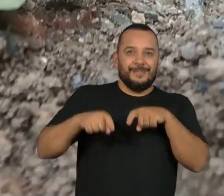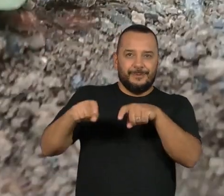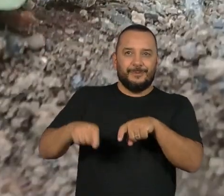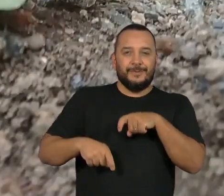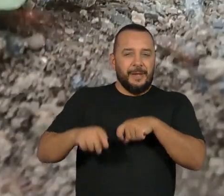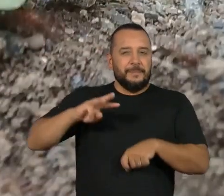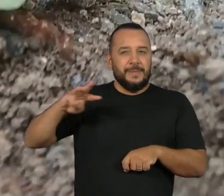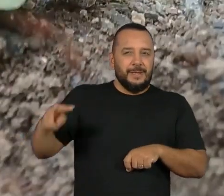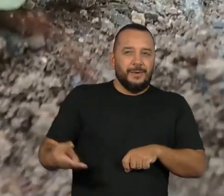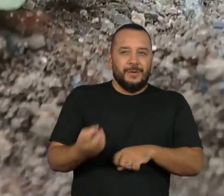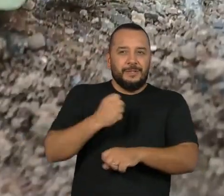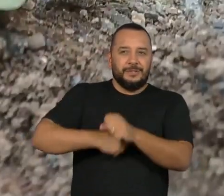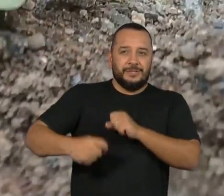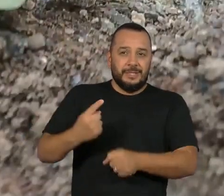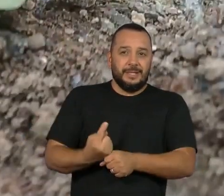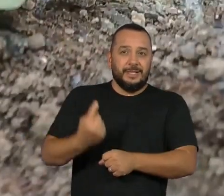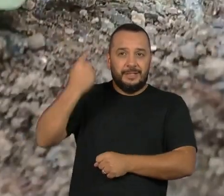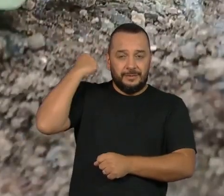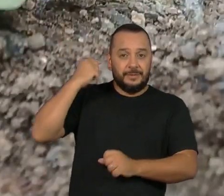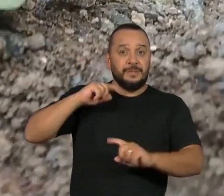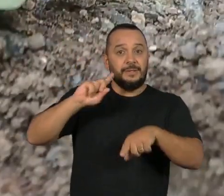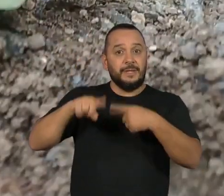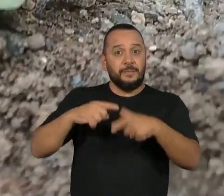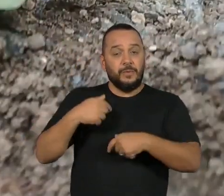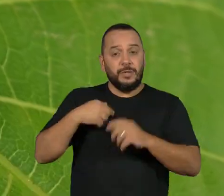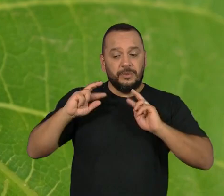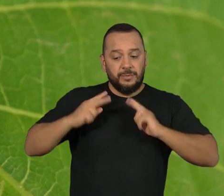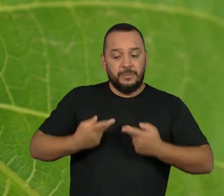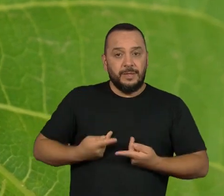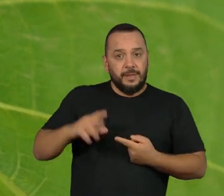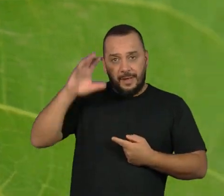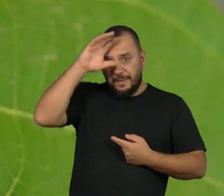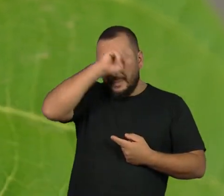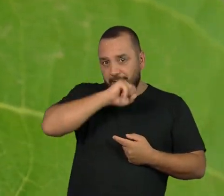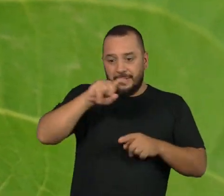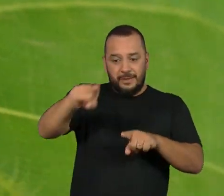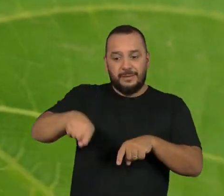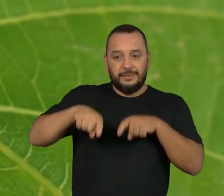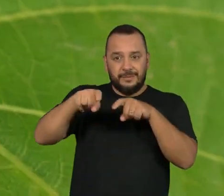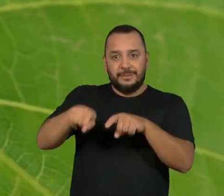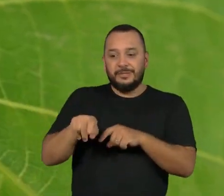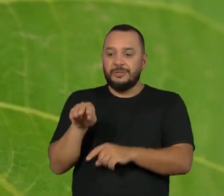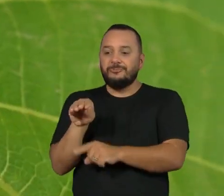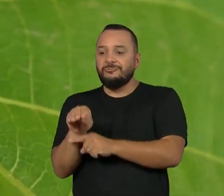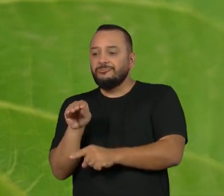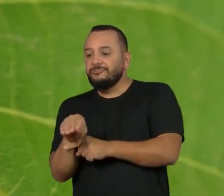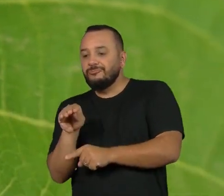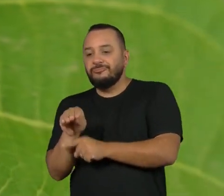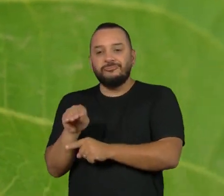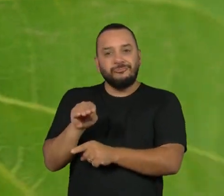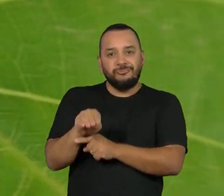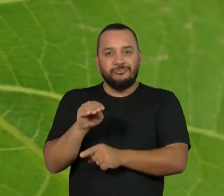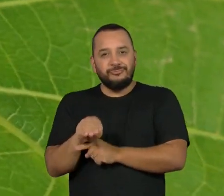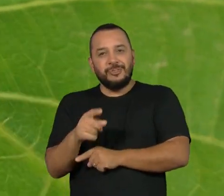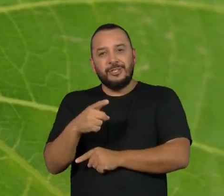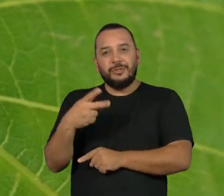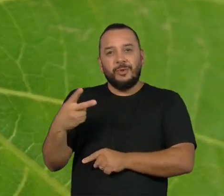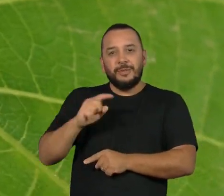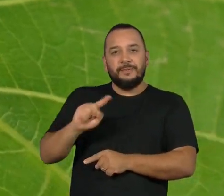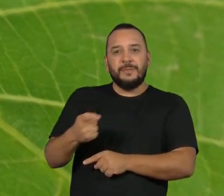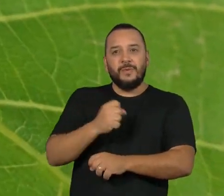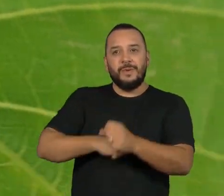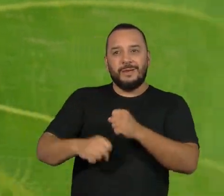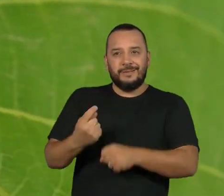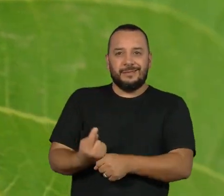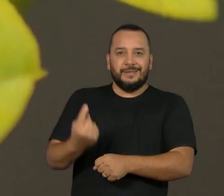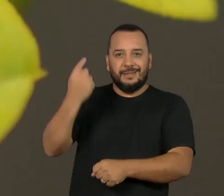de anos antes dos seres humanos começarem a domesticar plantas para o cultivo, há 12 mil